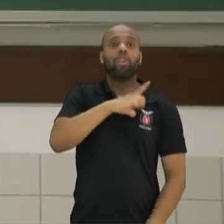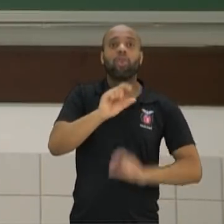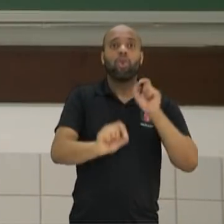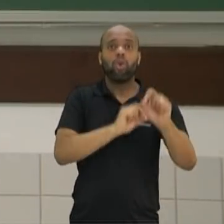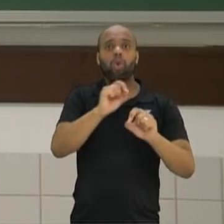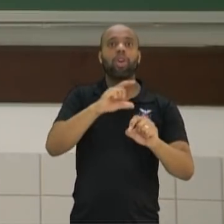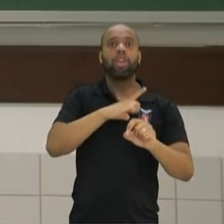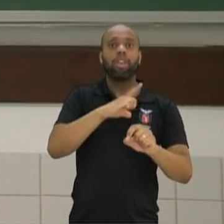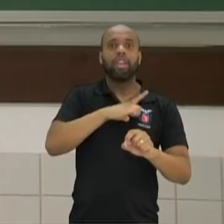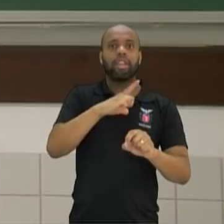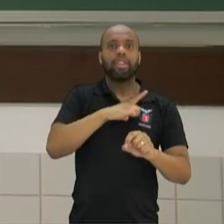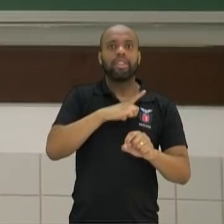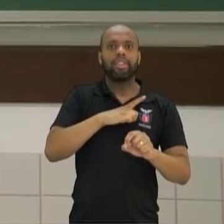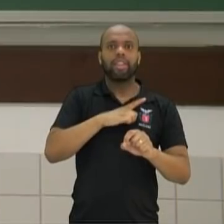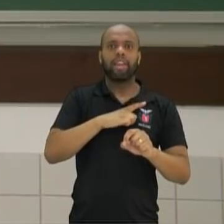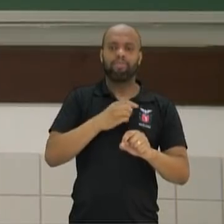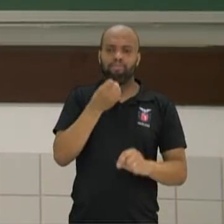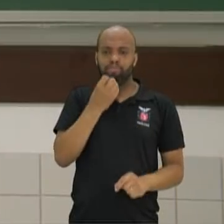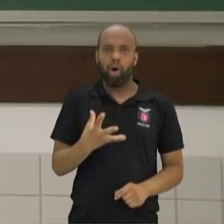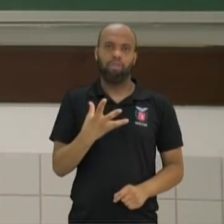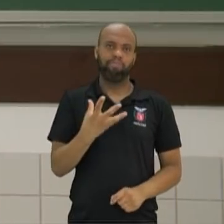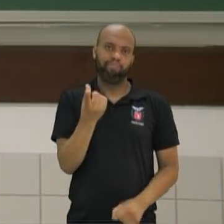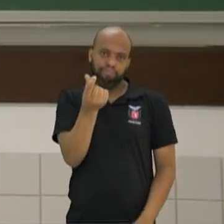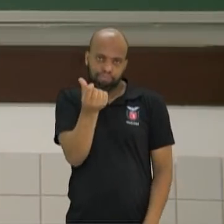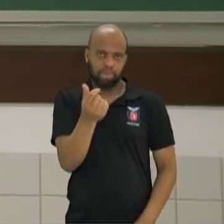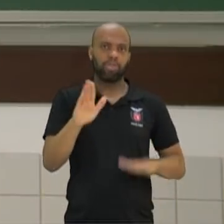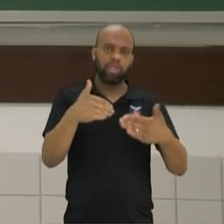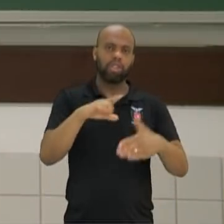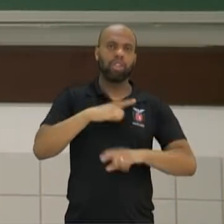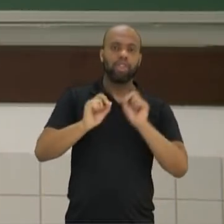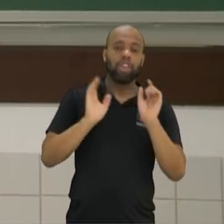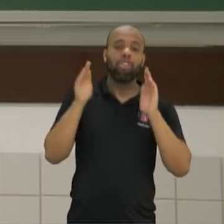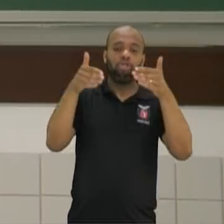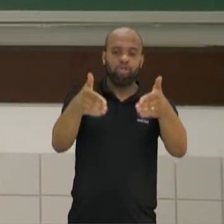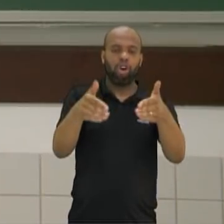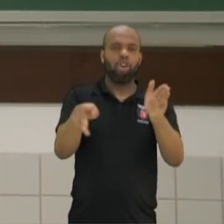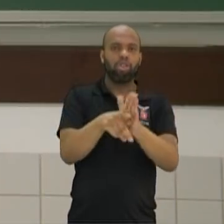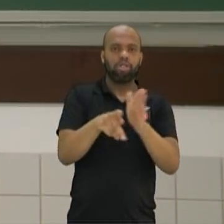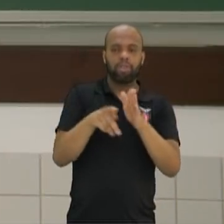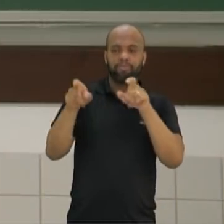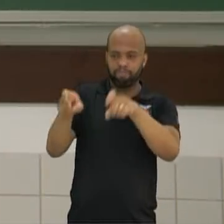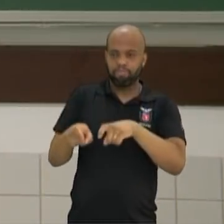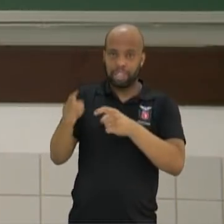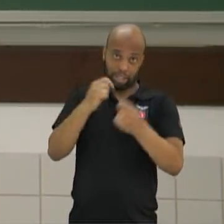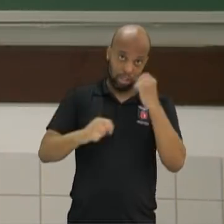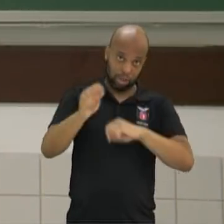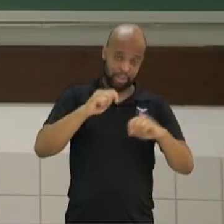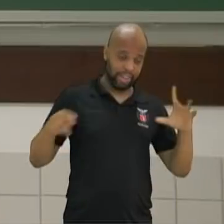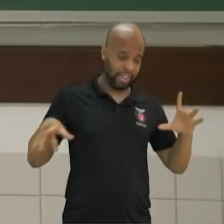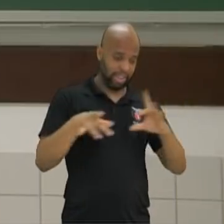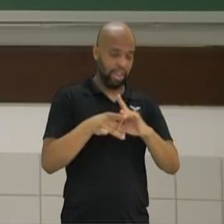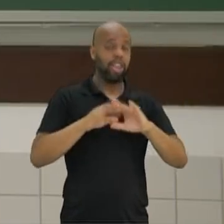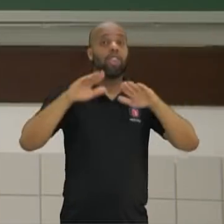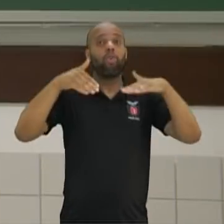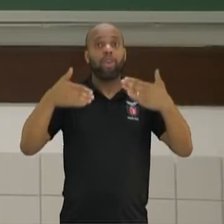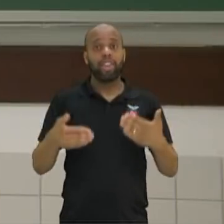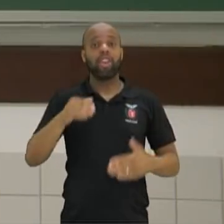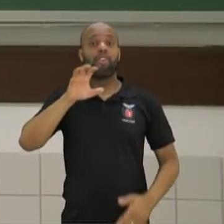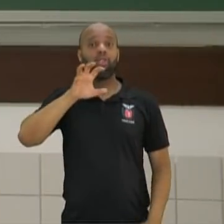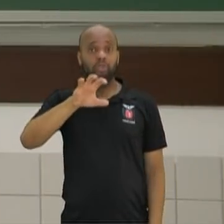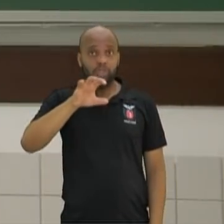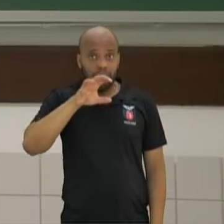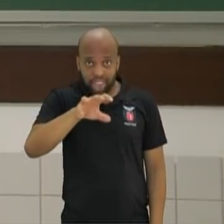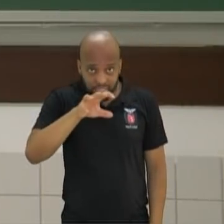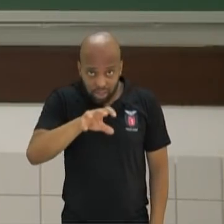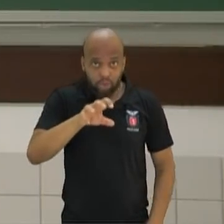grande incrementada em termos de recurso. Então, o foco foi, logicamente, para a situação econômica. Lógico que isso